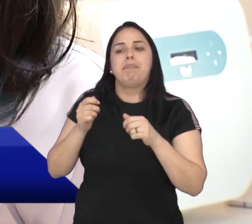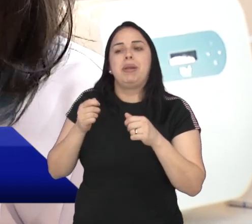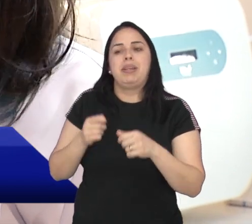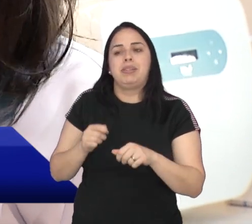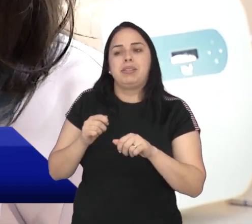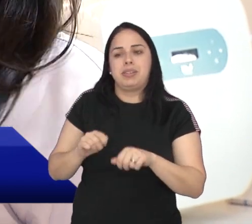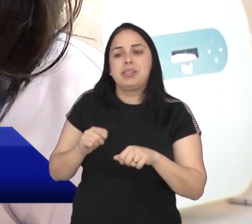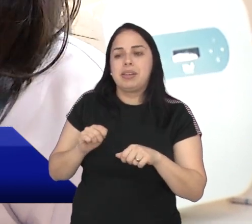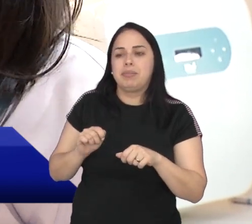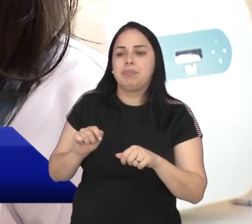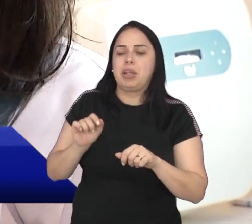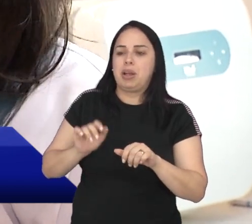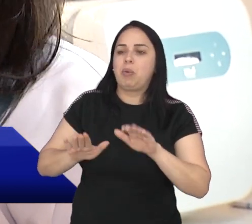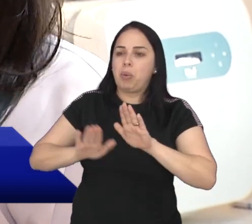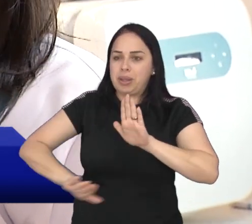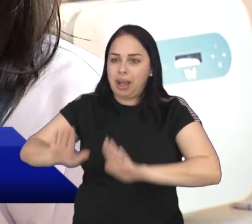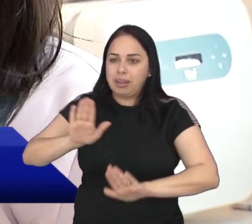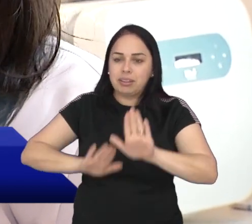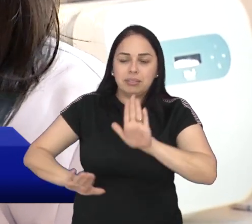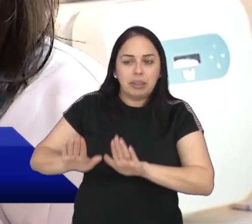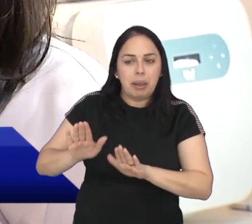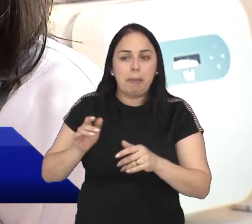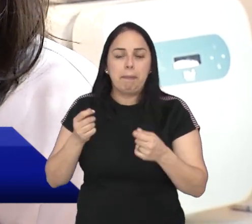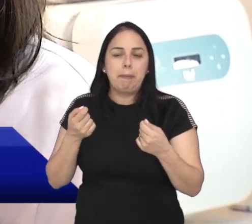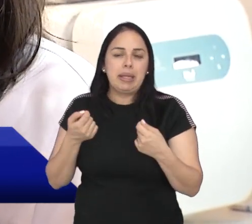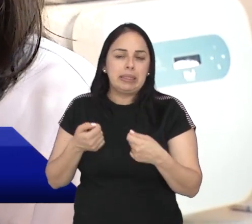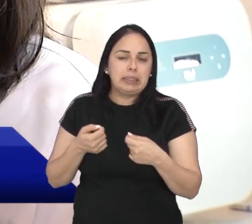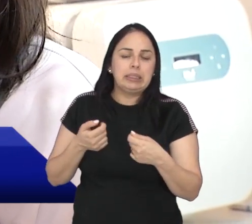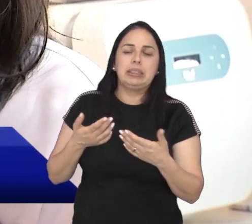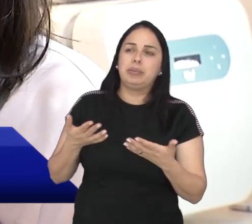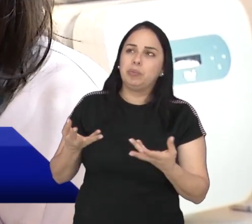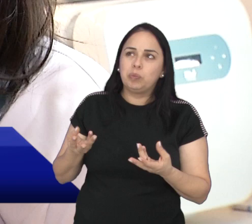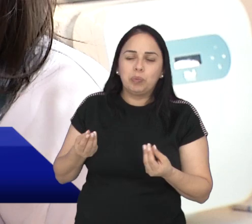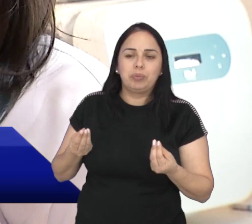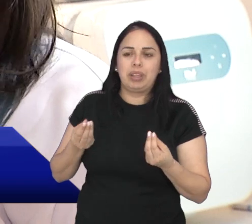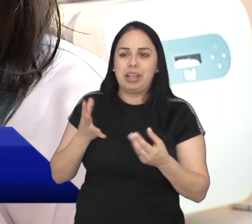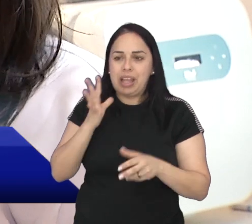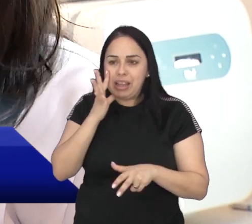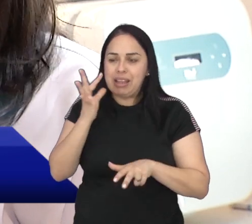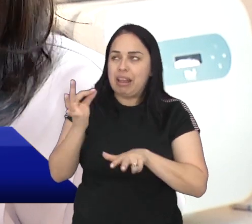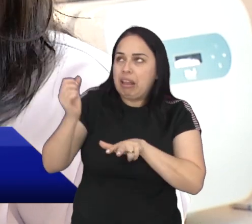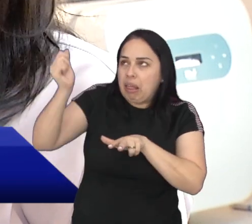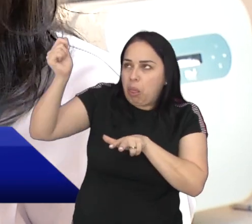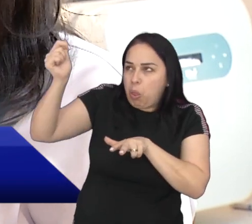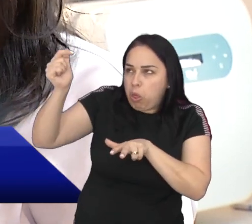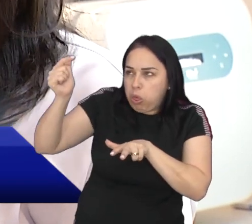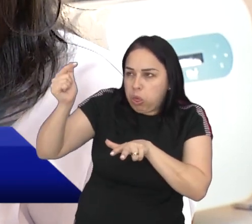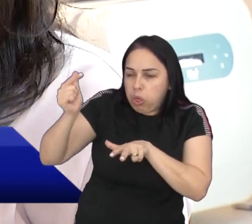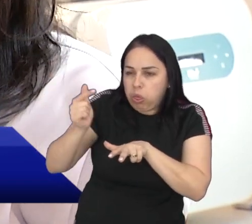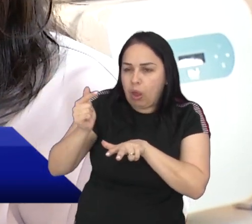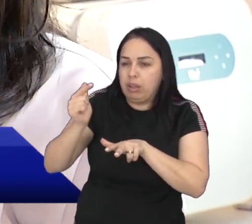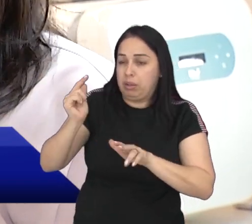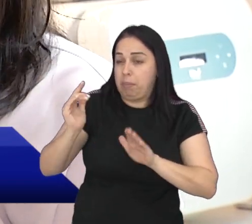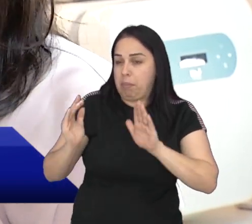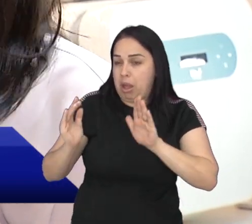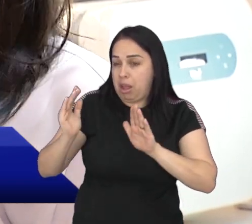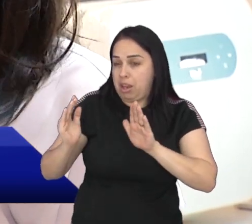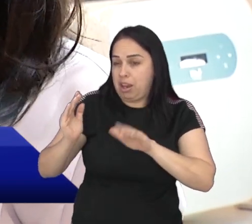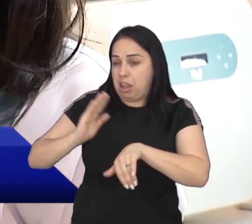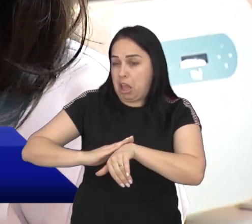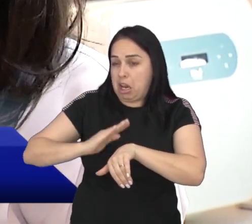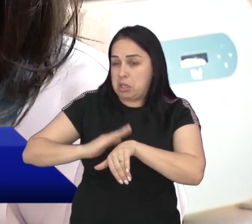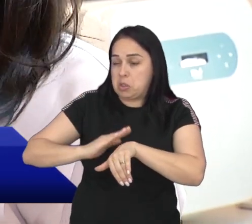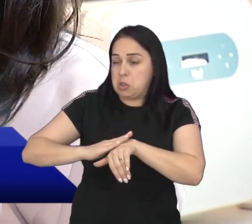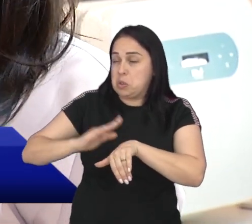se feito com parcimônia, né? A gente tem que tomar cuidado com a exposição solar